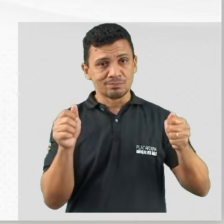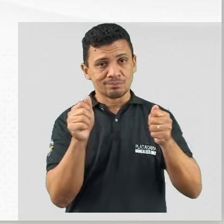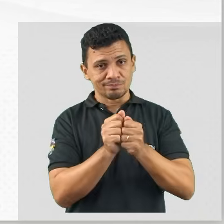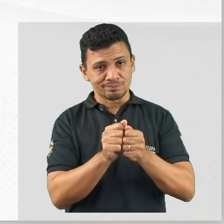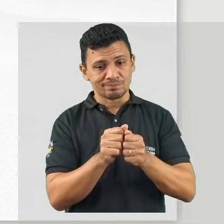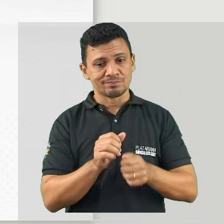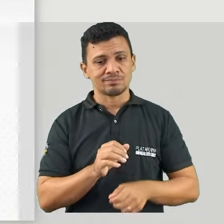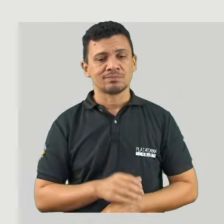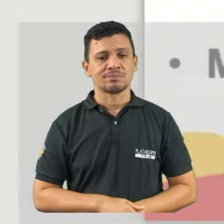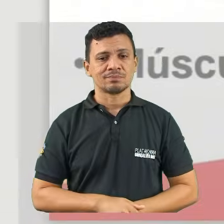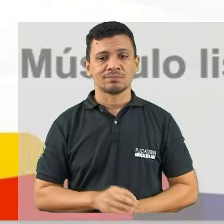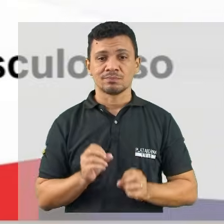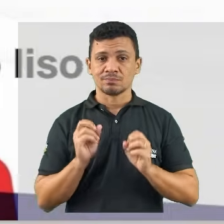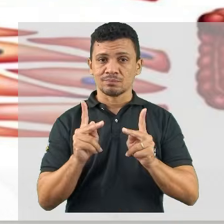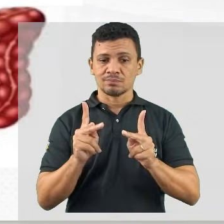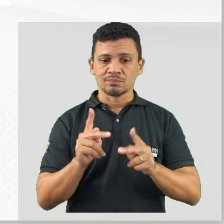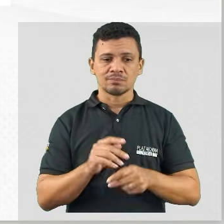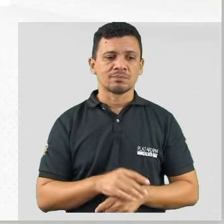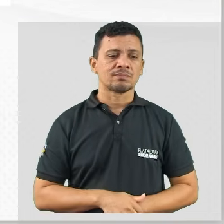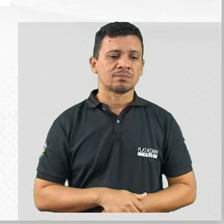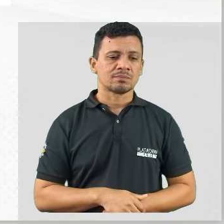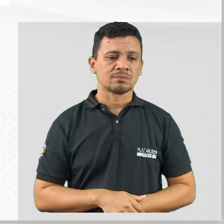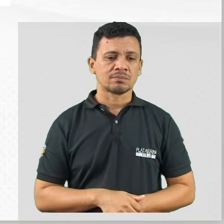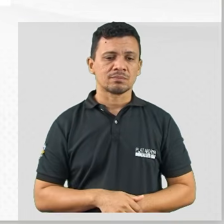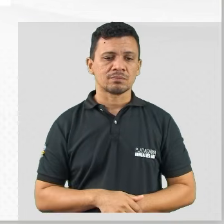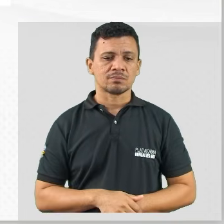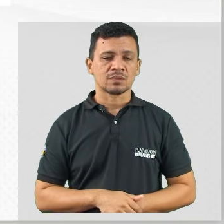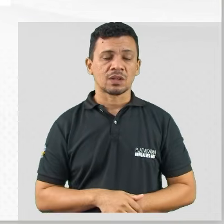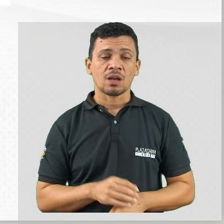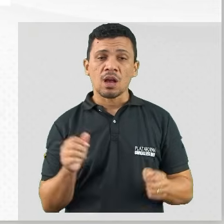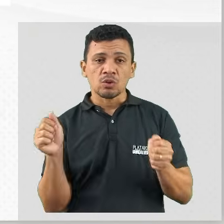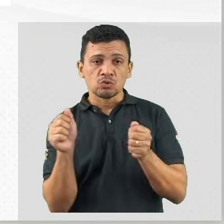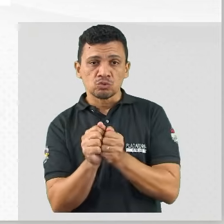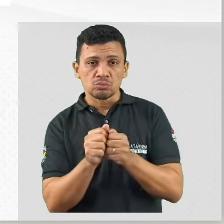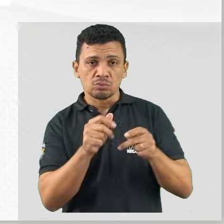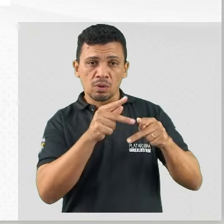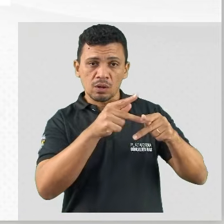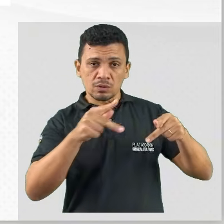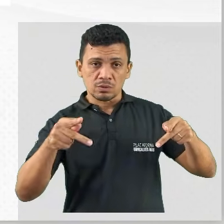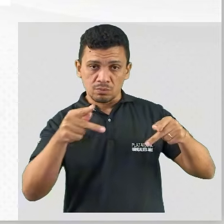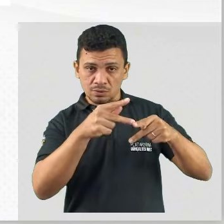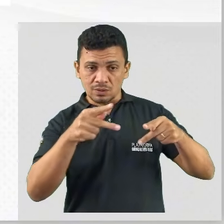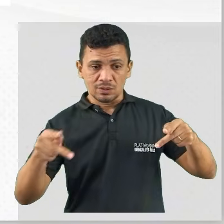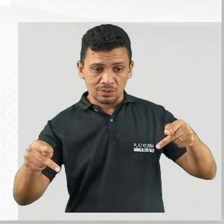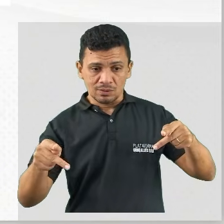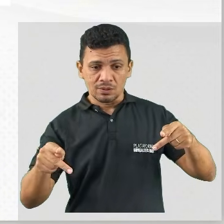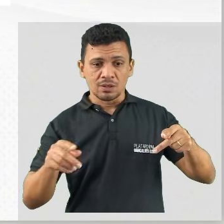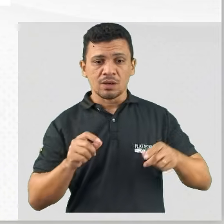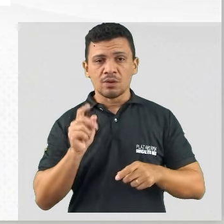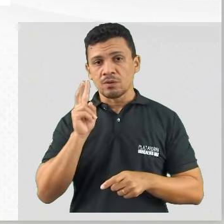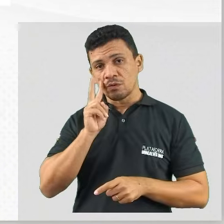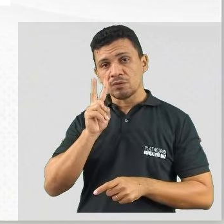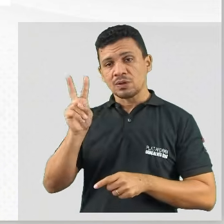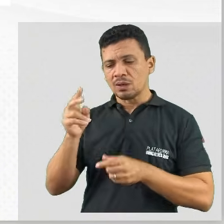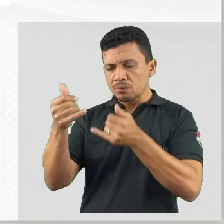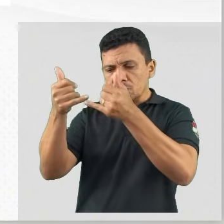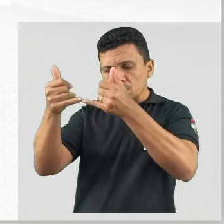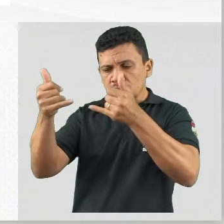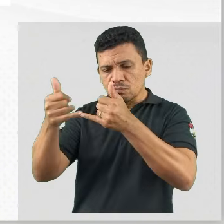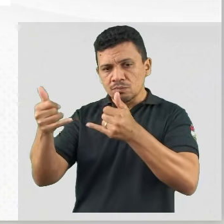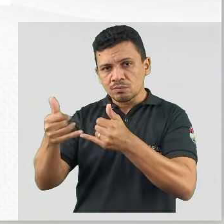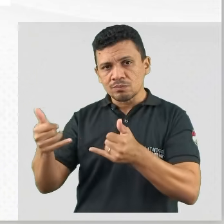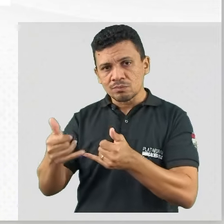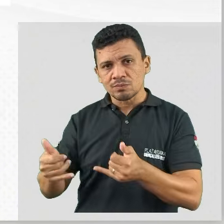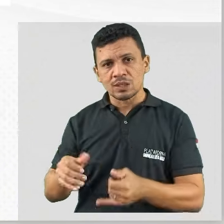vocês, beleza? A junção dessas proteínas vai deixar essas estrias que vai dar nome a esse tipo de